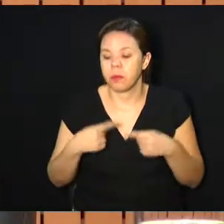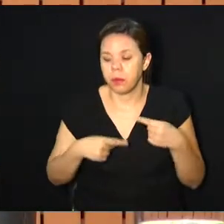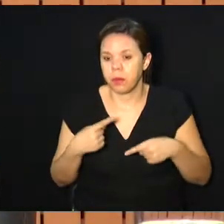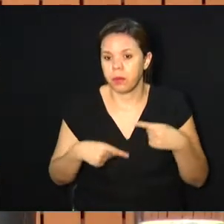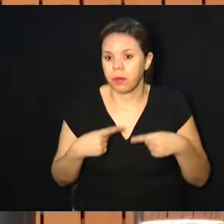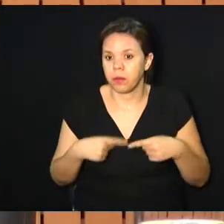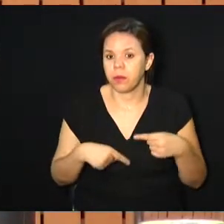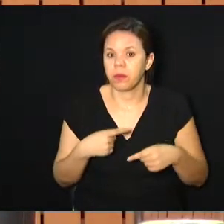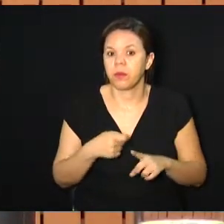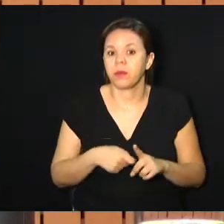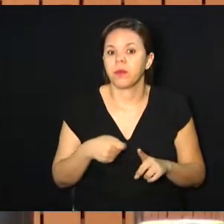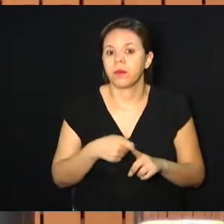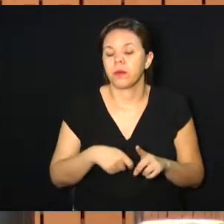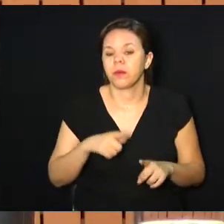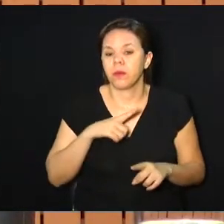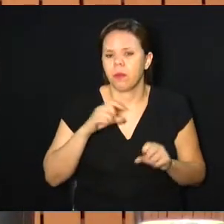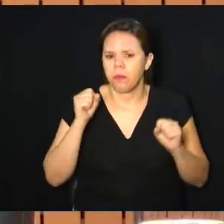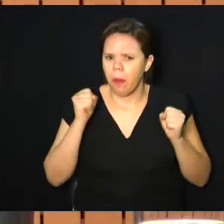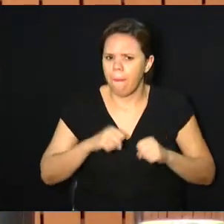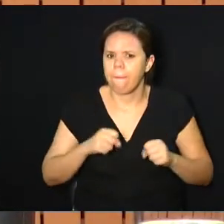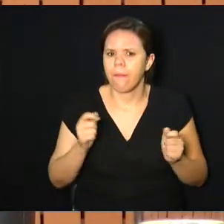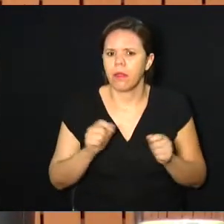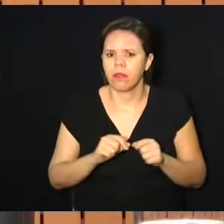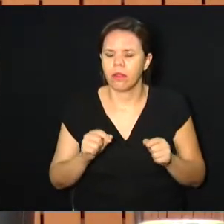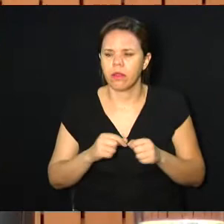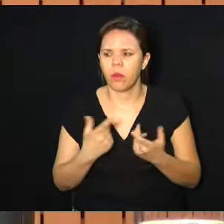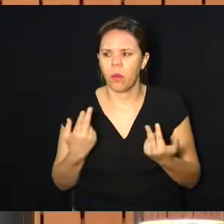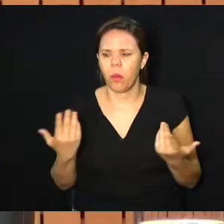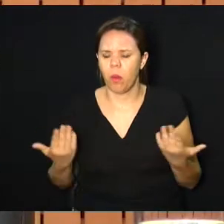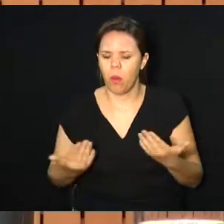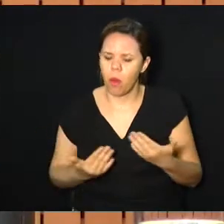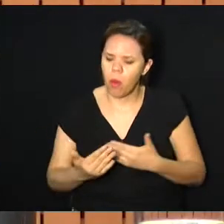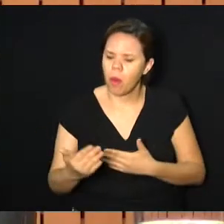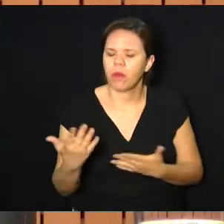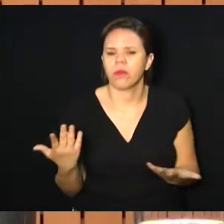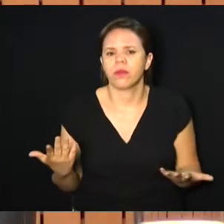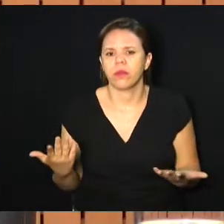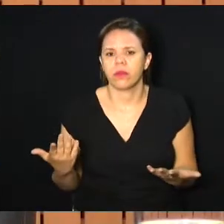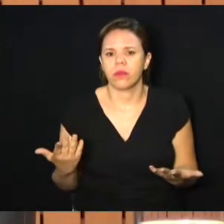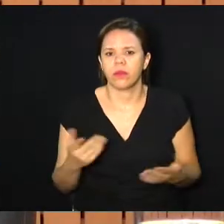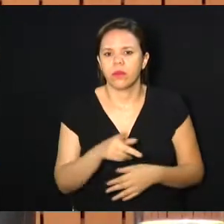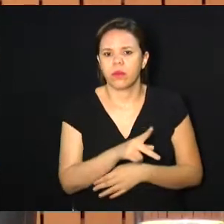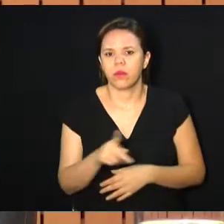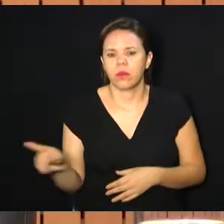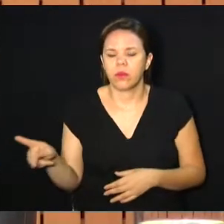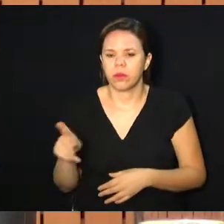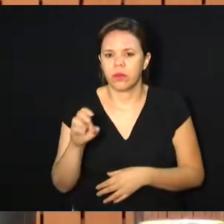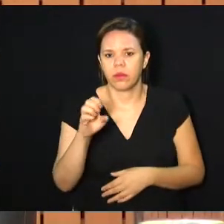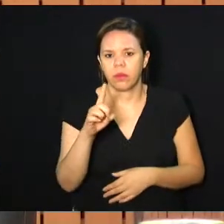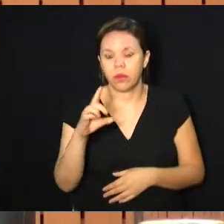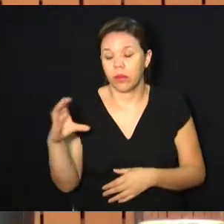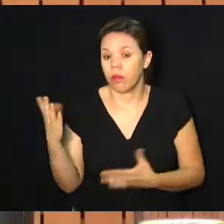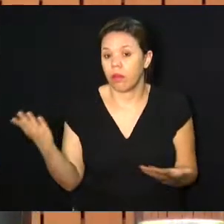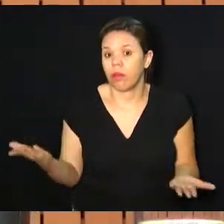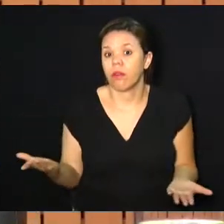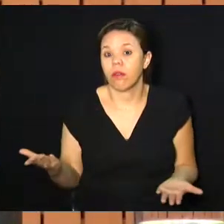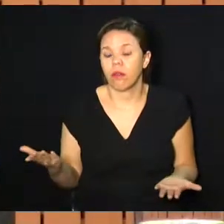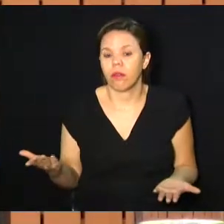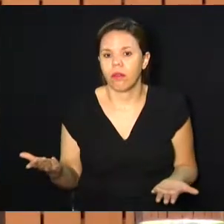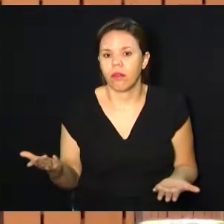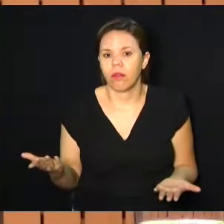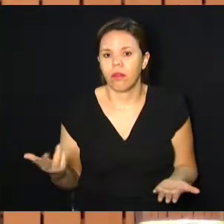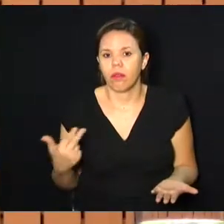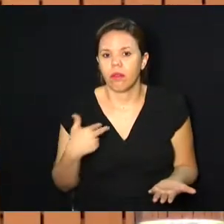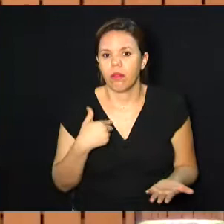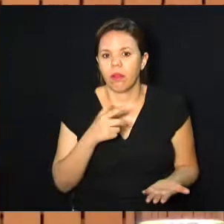politicamente, ter mais poder do que tem hoje o presidente da INDEC, que é